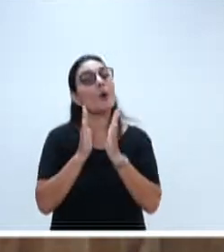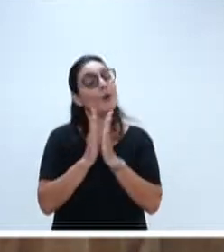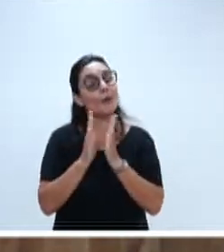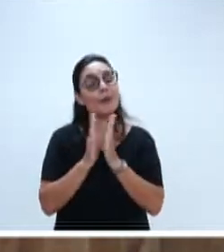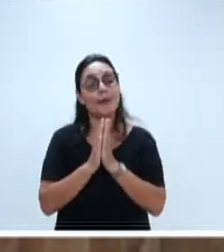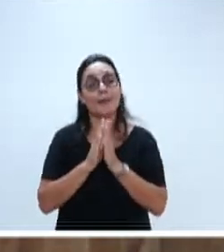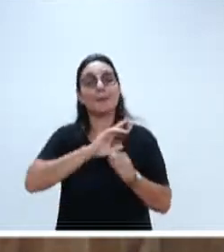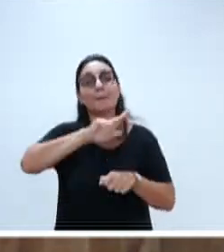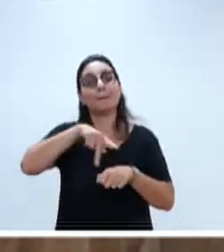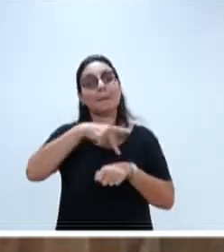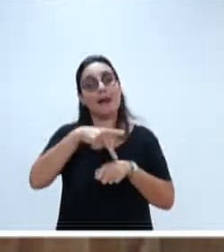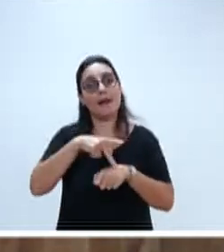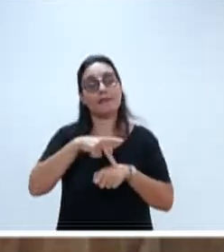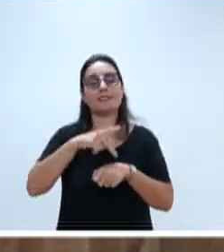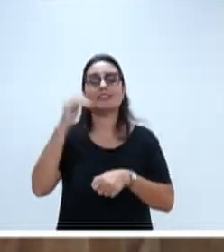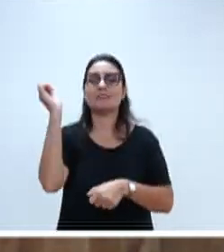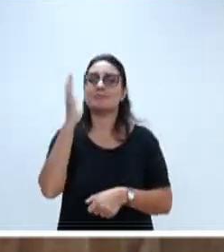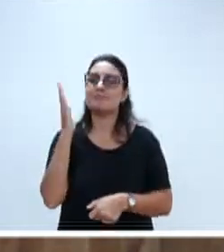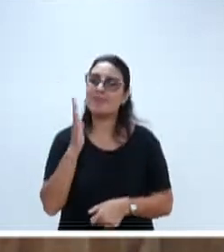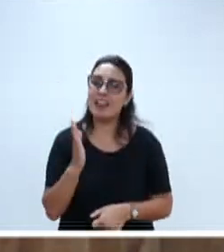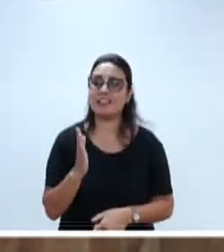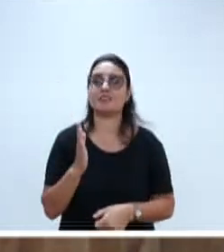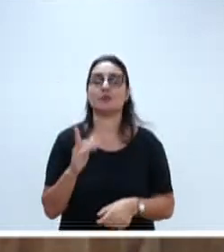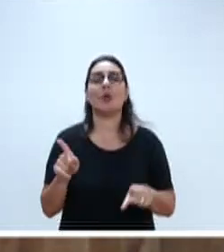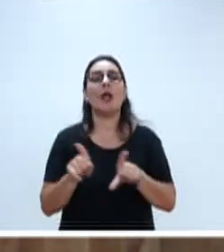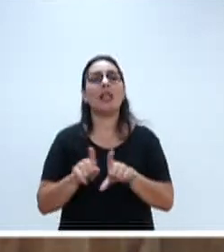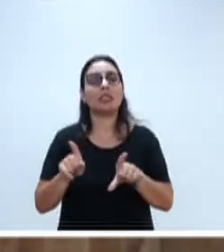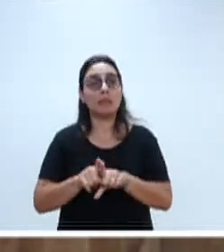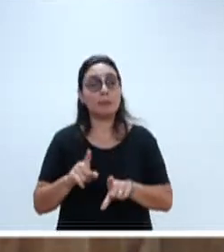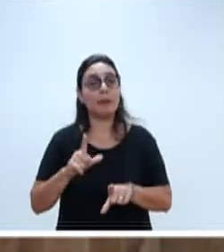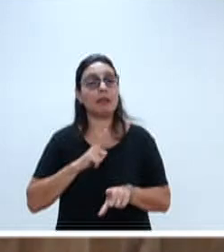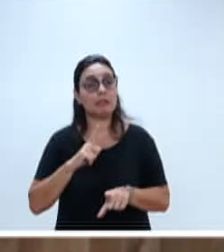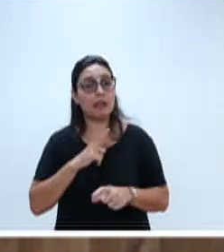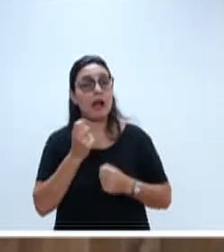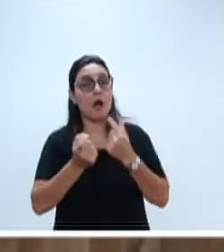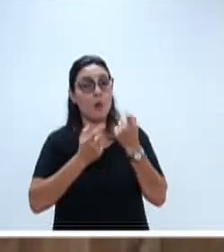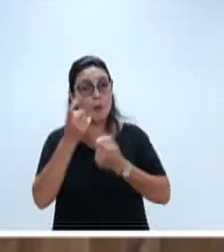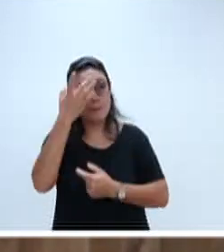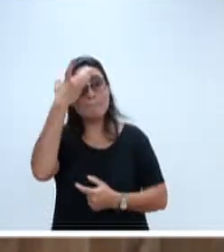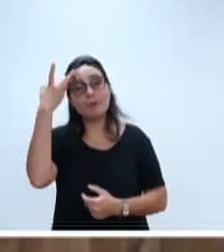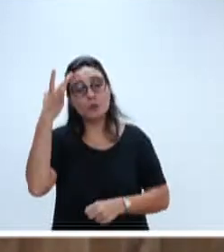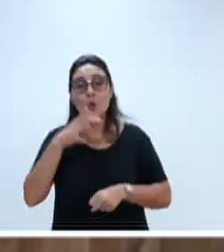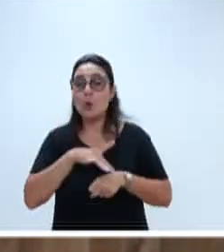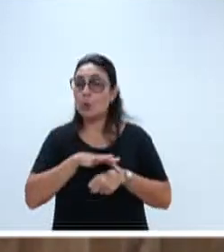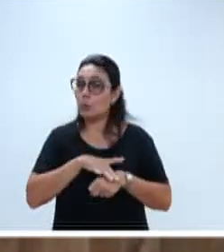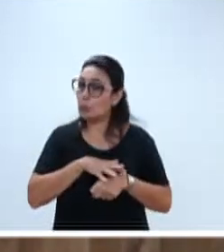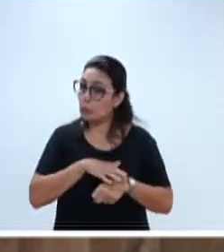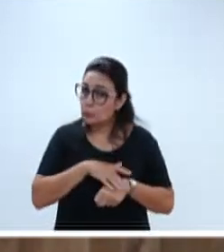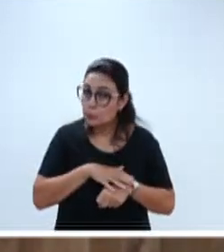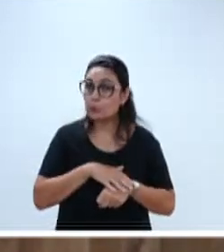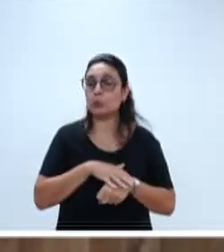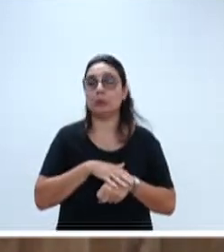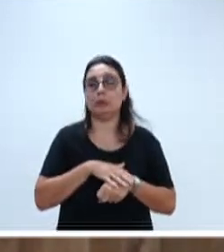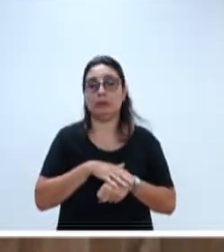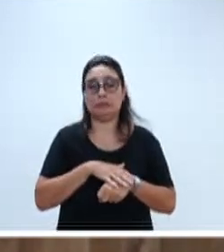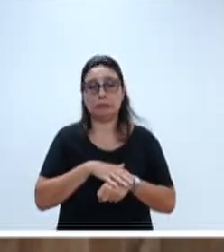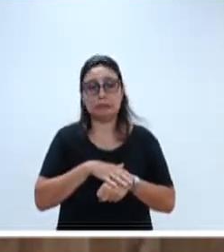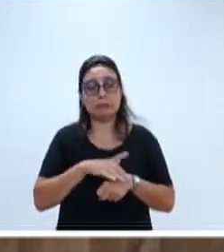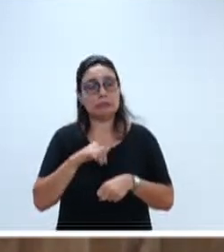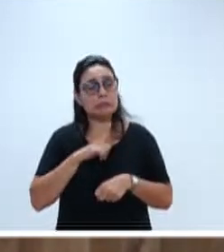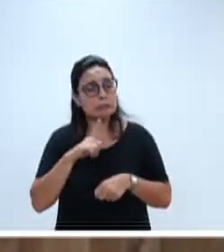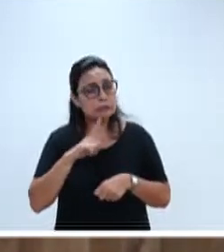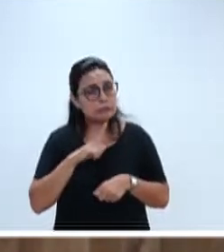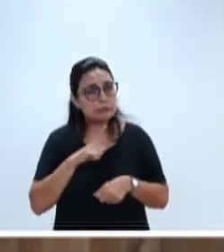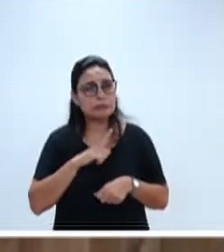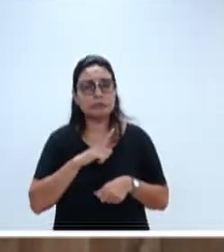alguns nomes aqui. Estamos orando pelo Reginaldo, pela Ângela. Estamos orando pelo Glaucio, pela Fabi. Estamos